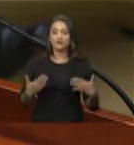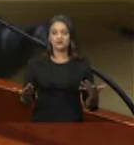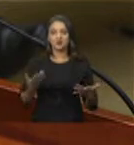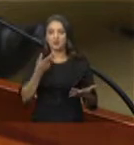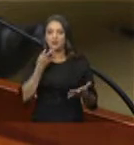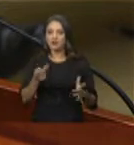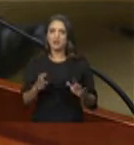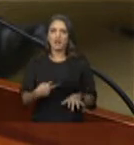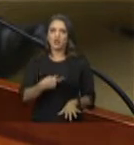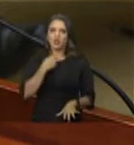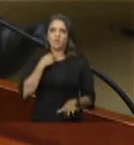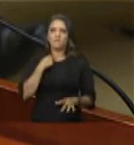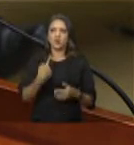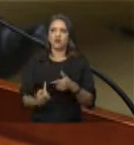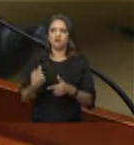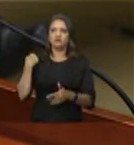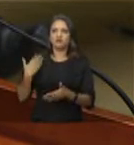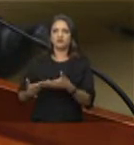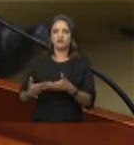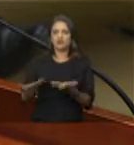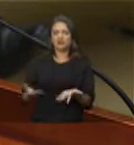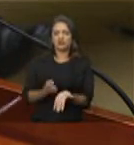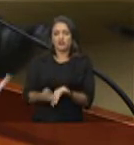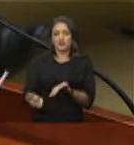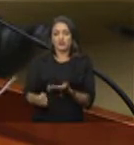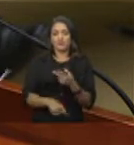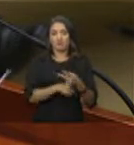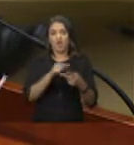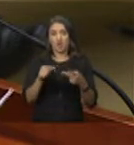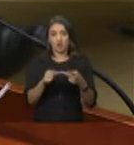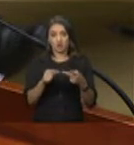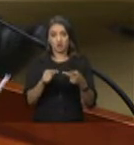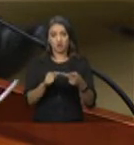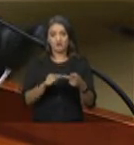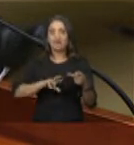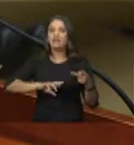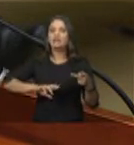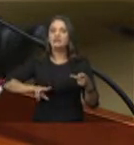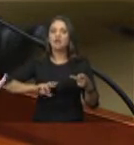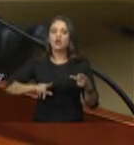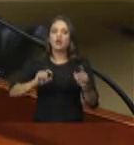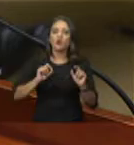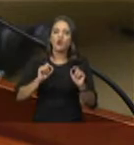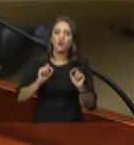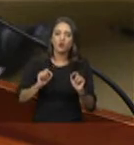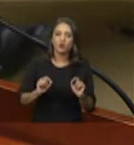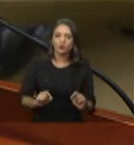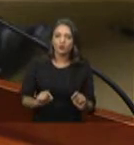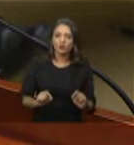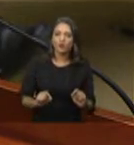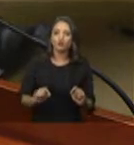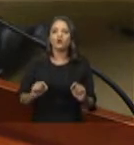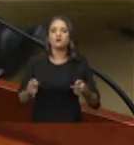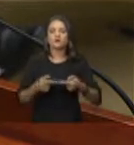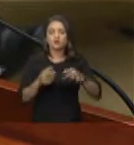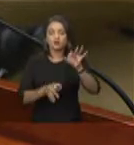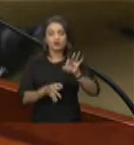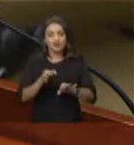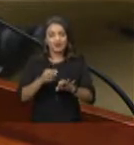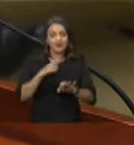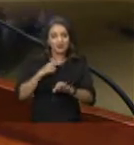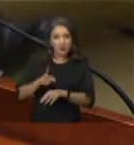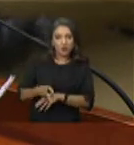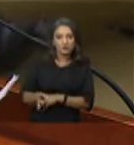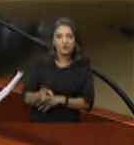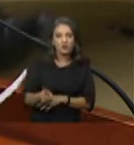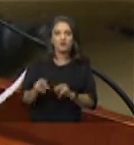retroatividade desapareceu dois não se trata de relação jurídica continuativa como